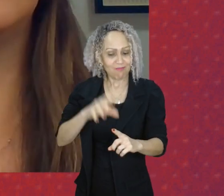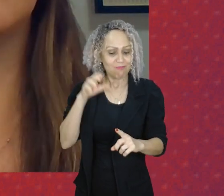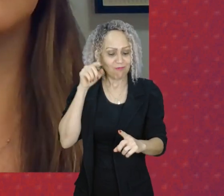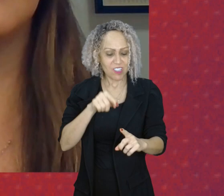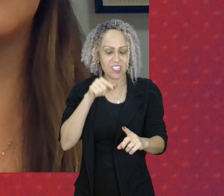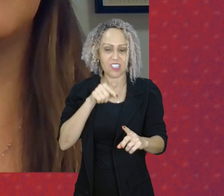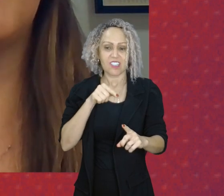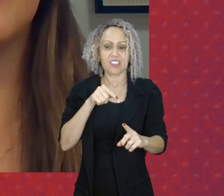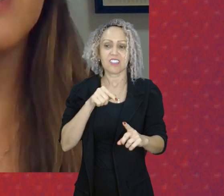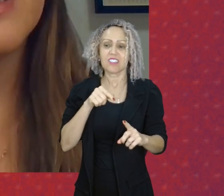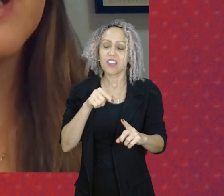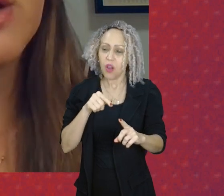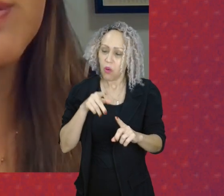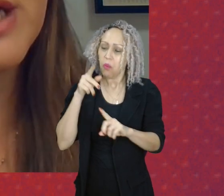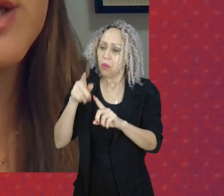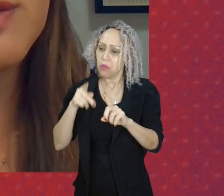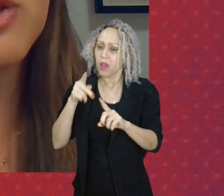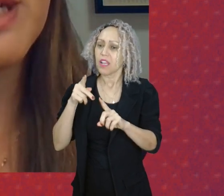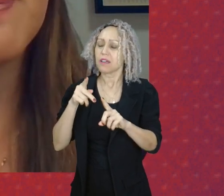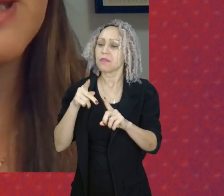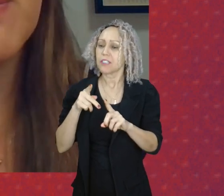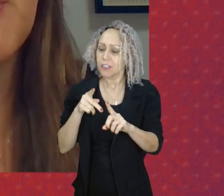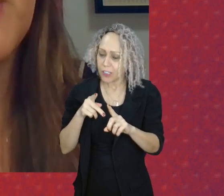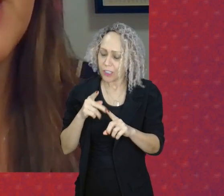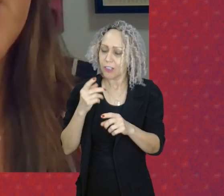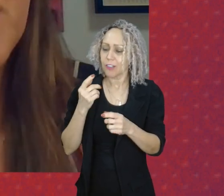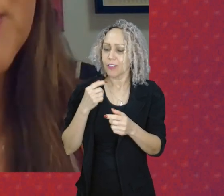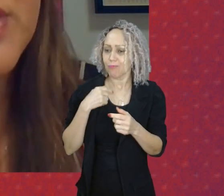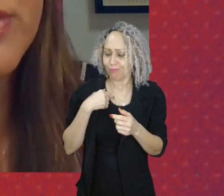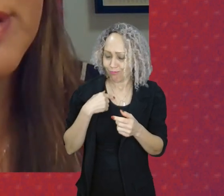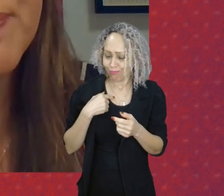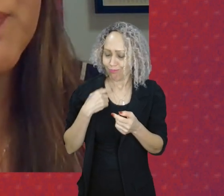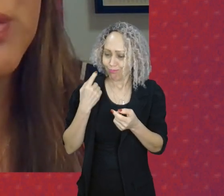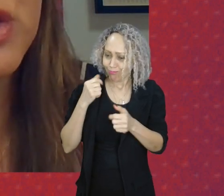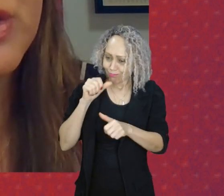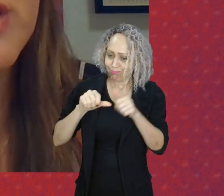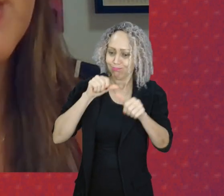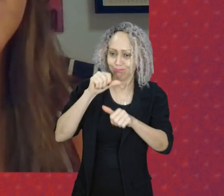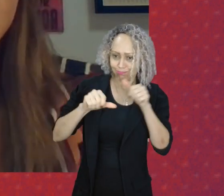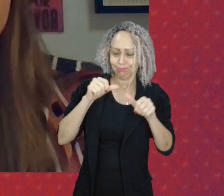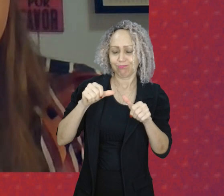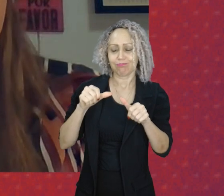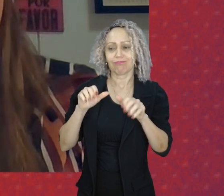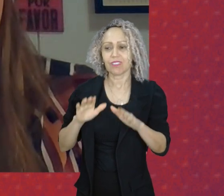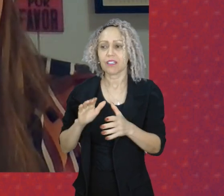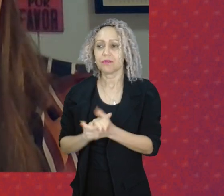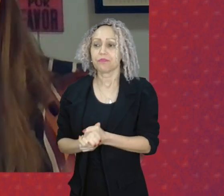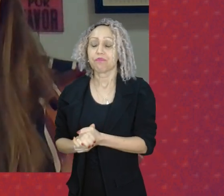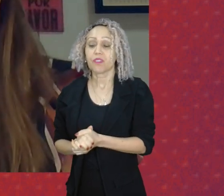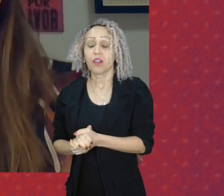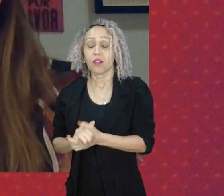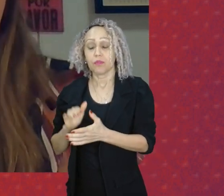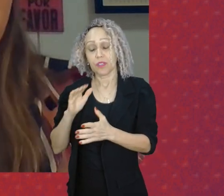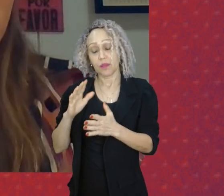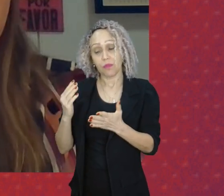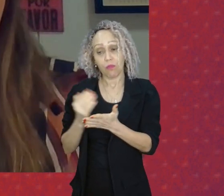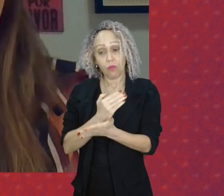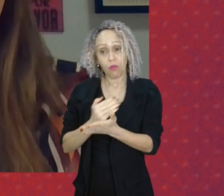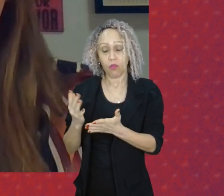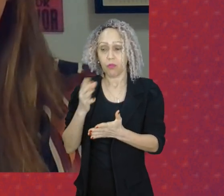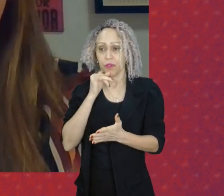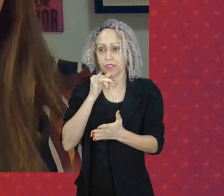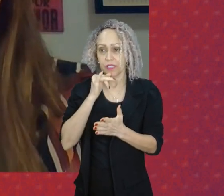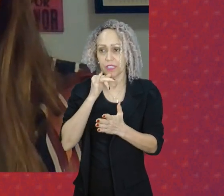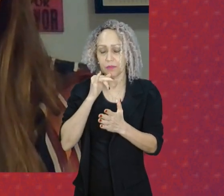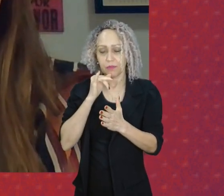legislativas, de conseguir potencializar os mecanismos de participação popular que estão previstos na Constituição, mas estão em desuso, utilizando